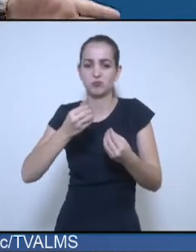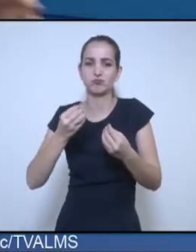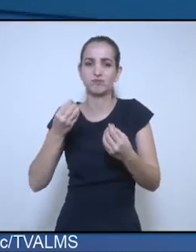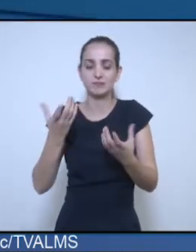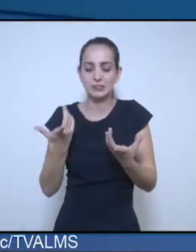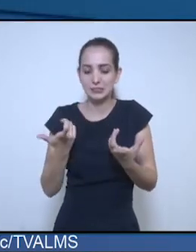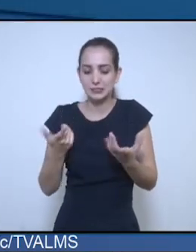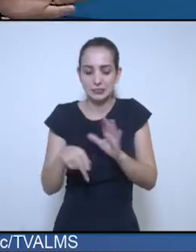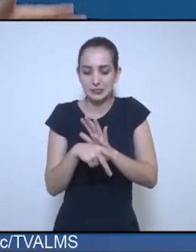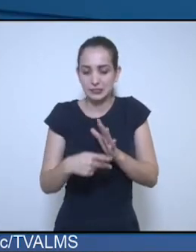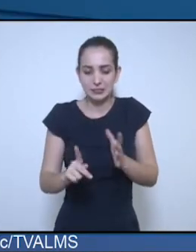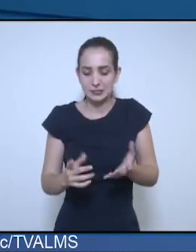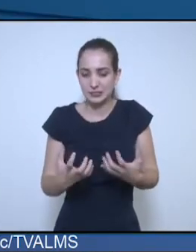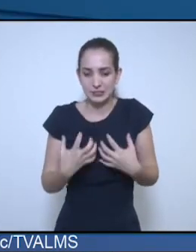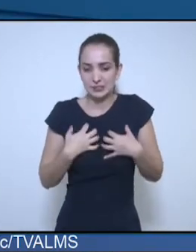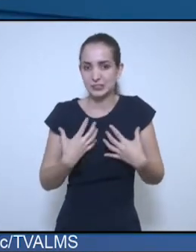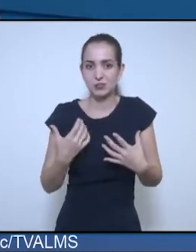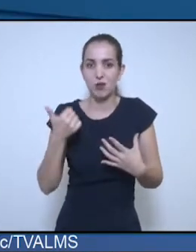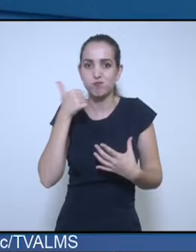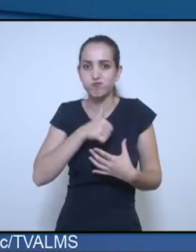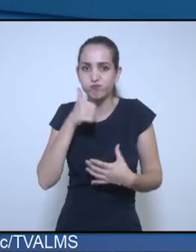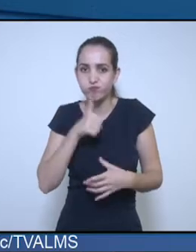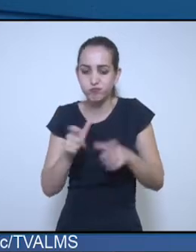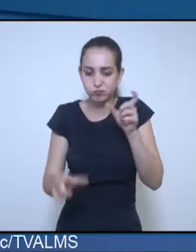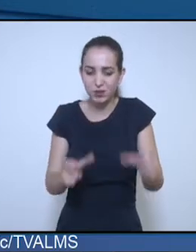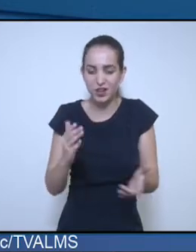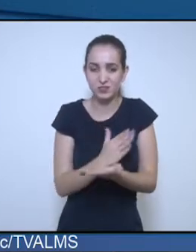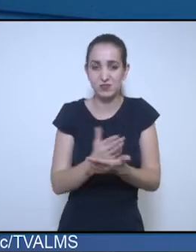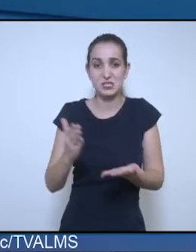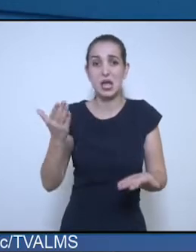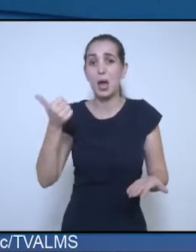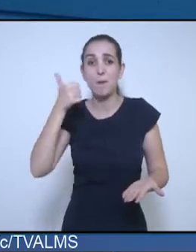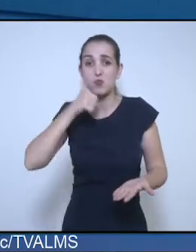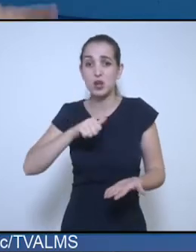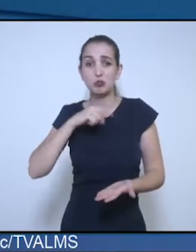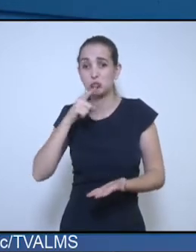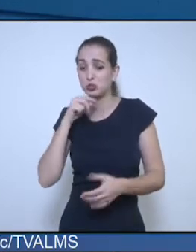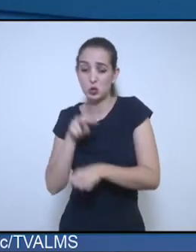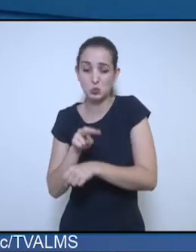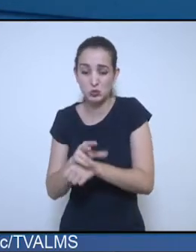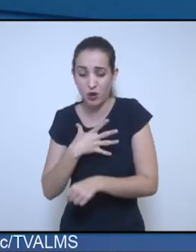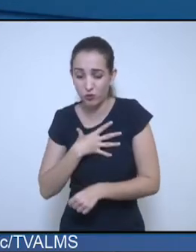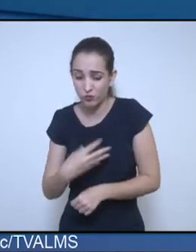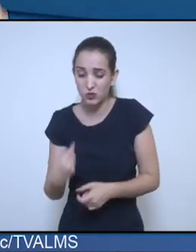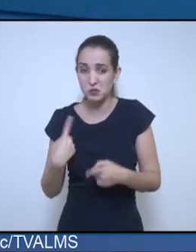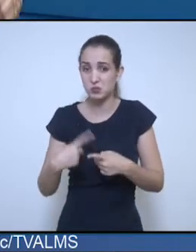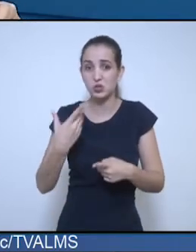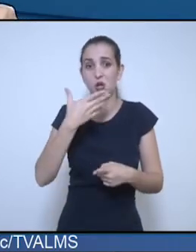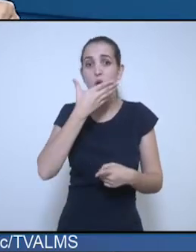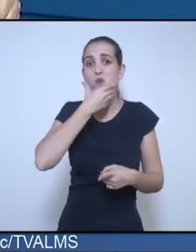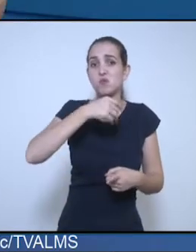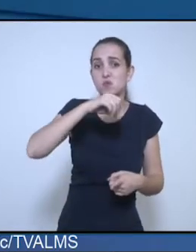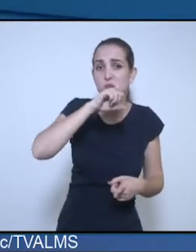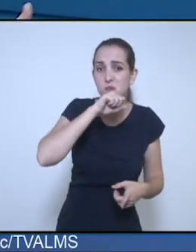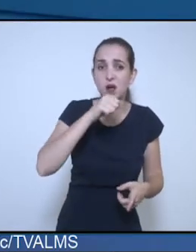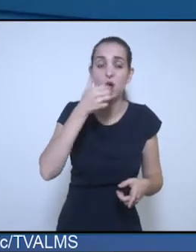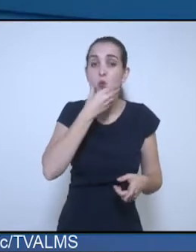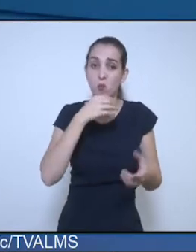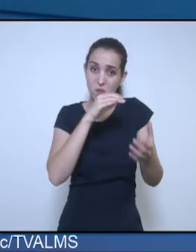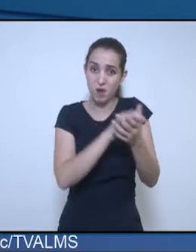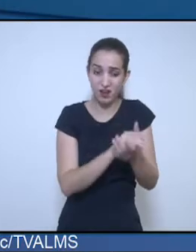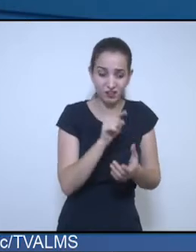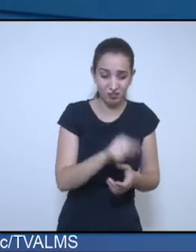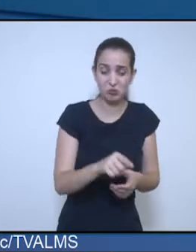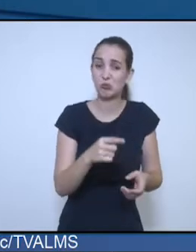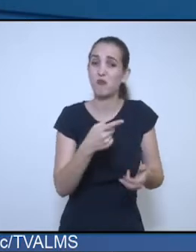tem condição de cuidar de seus filhos, porque o marido bebe, porque o marido está preso, porque o marido fez isso, e elas perdem